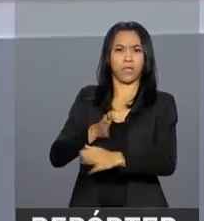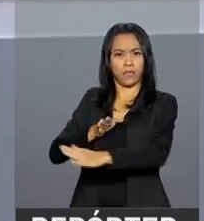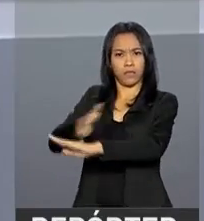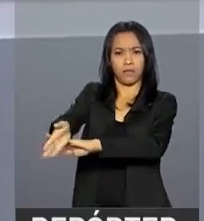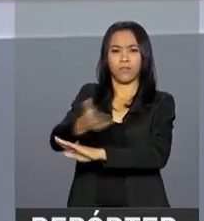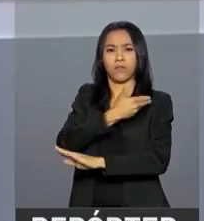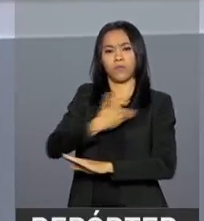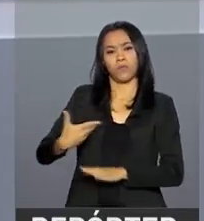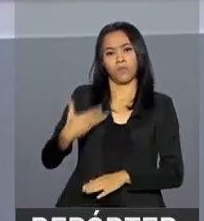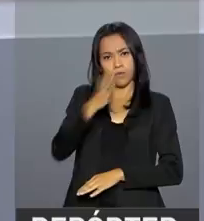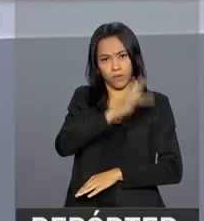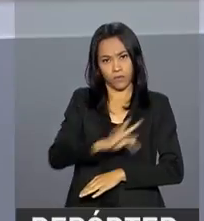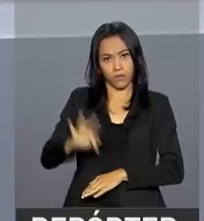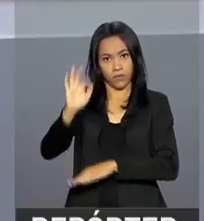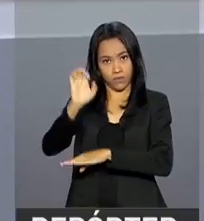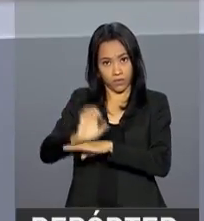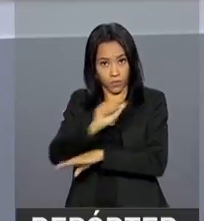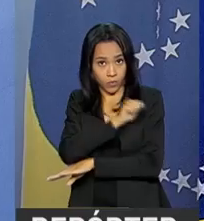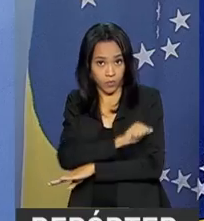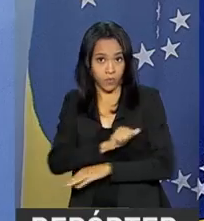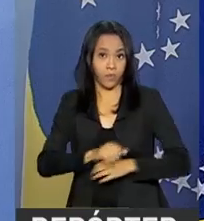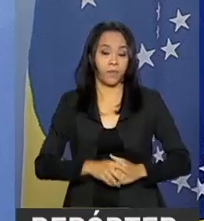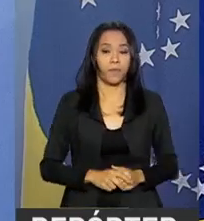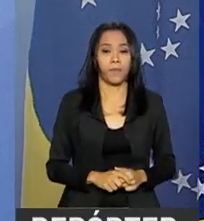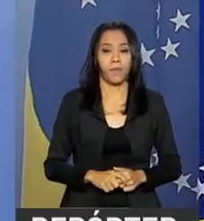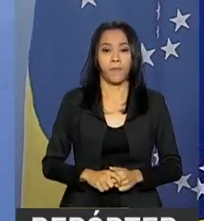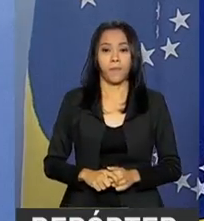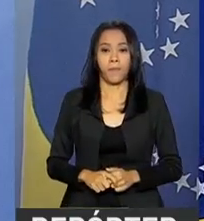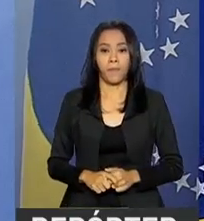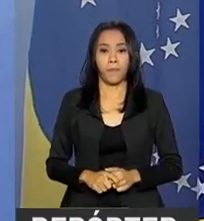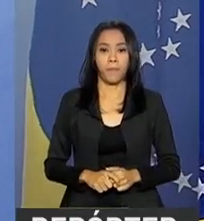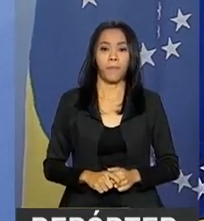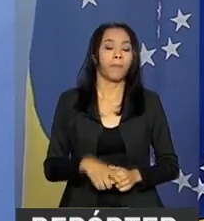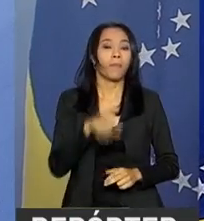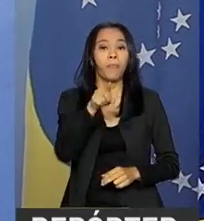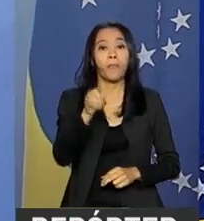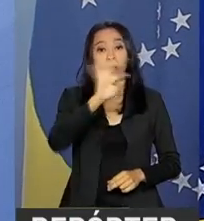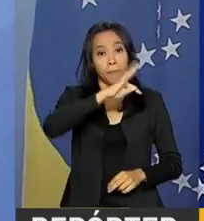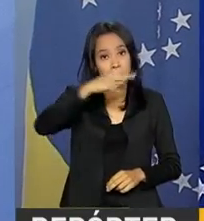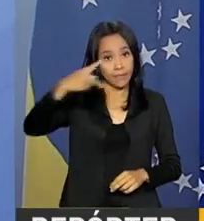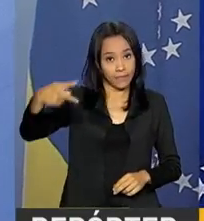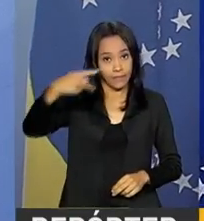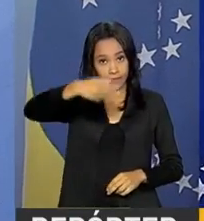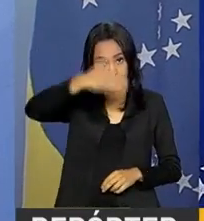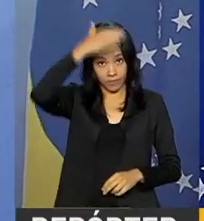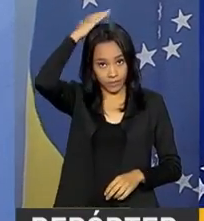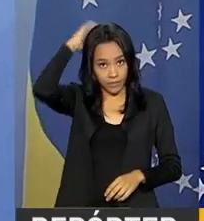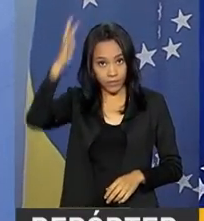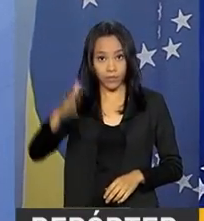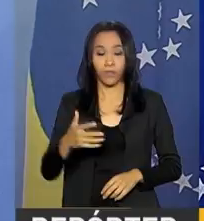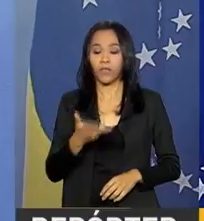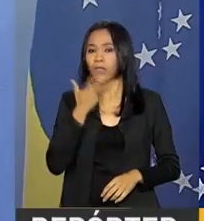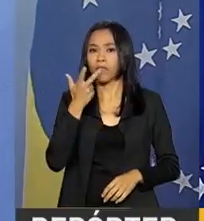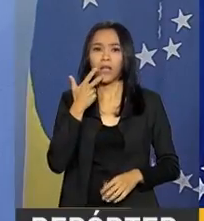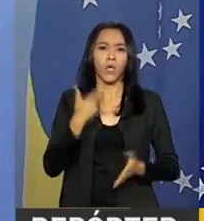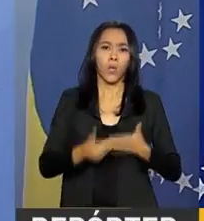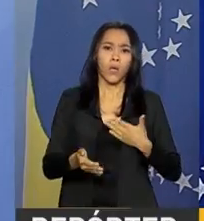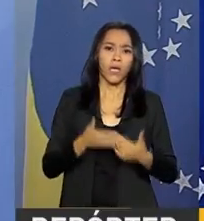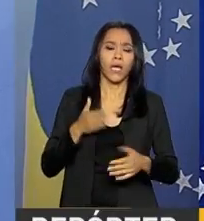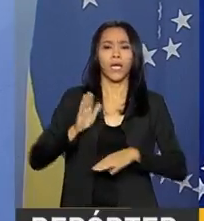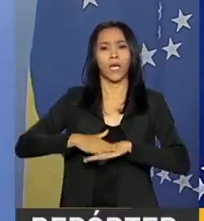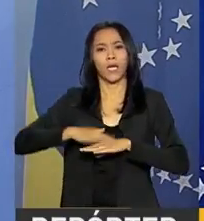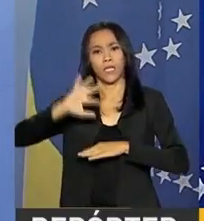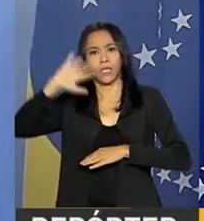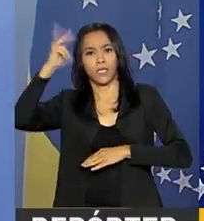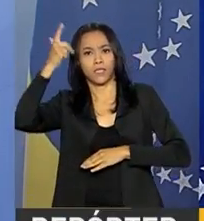no estado do rio o presidente da república reitera que toda e qualquer decisão do